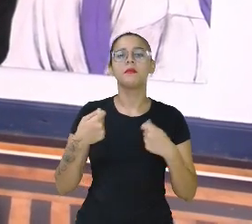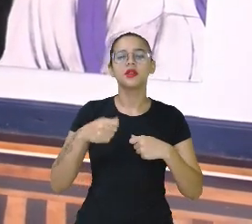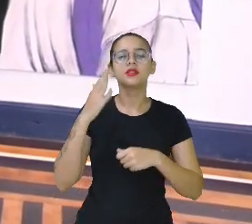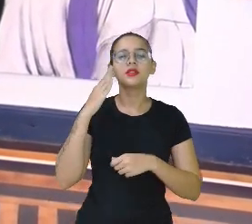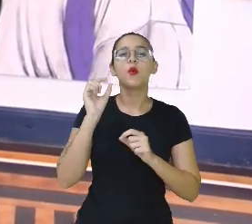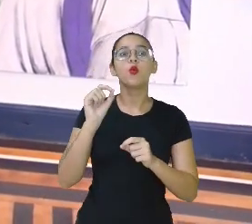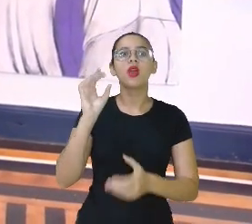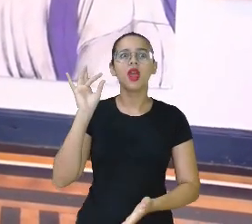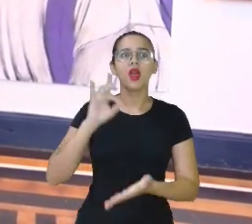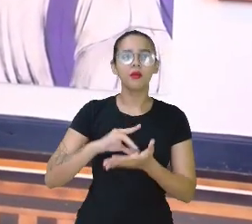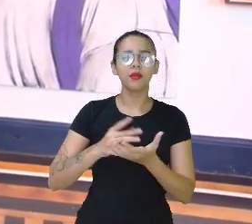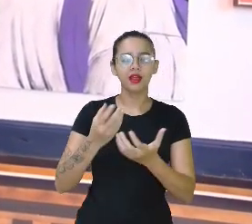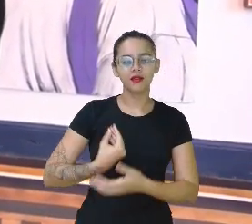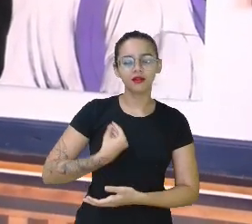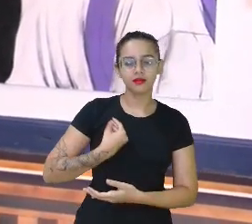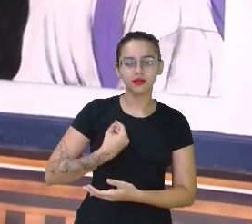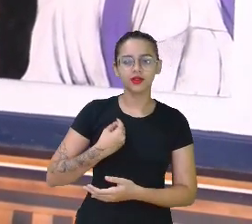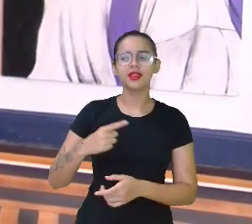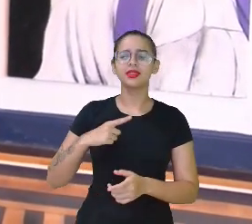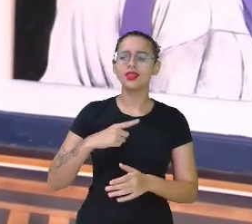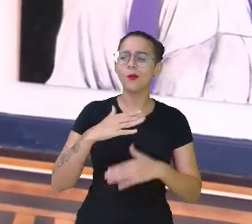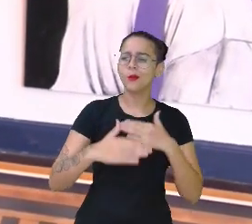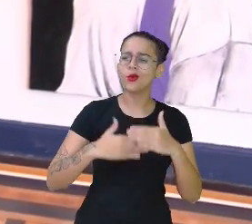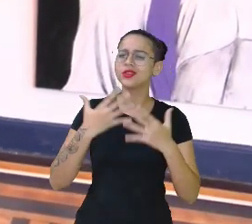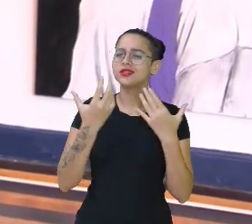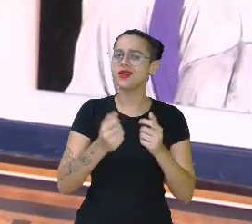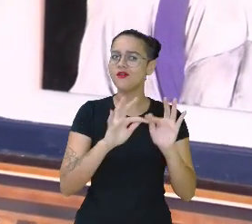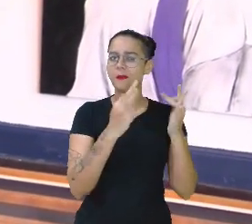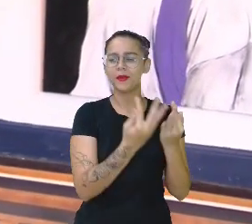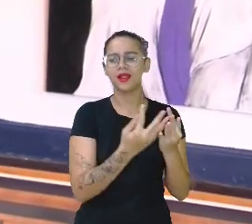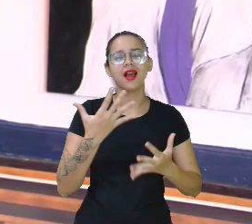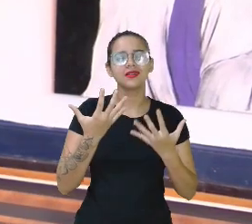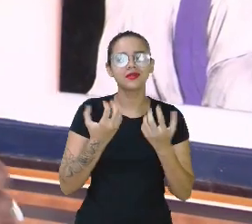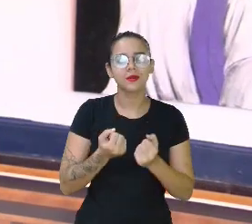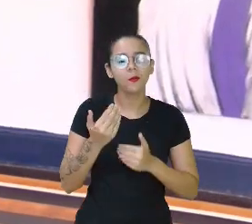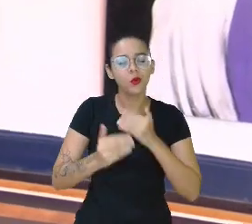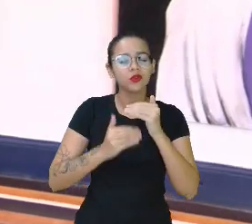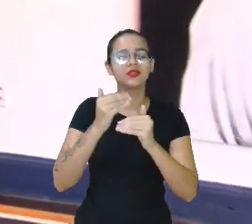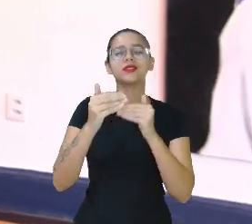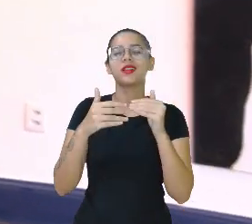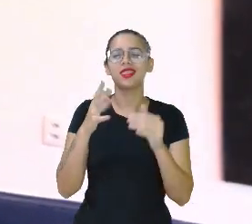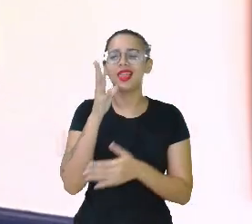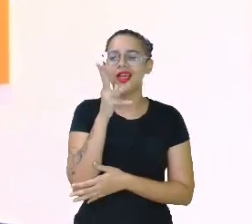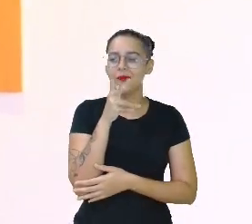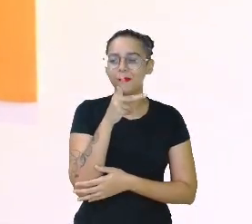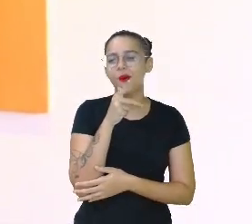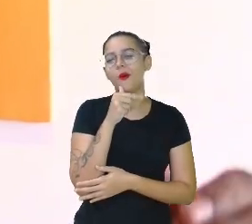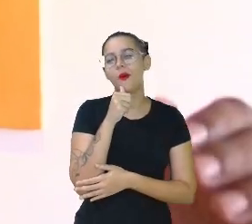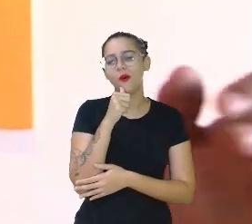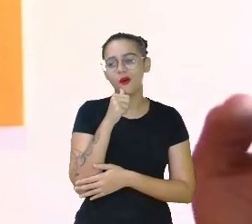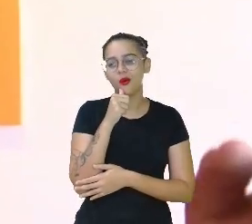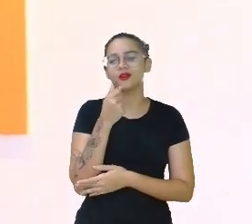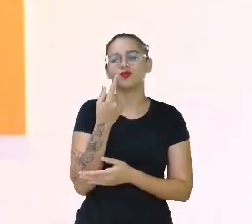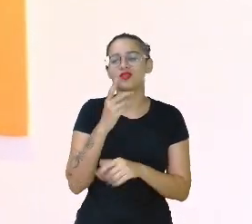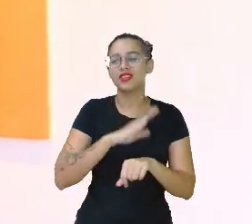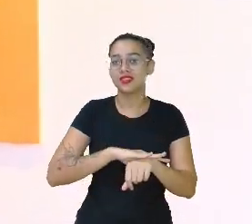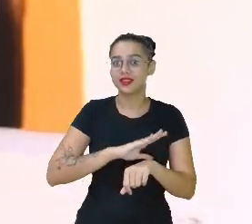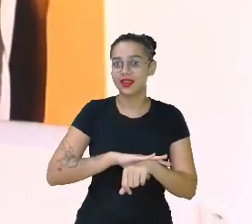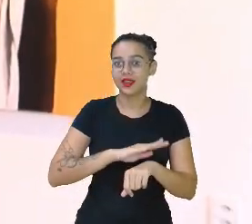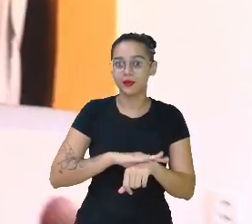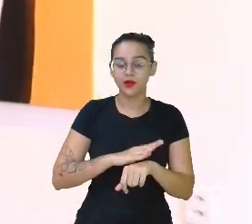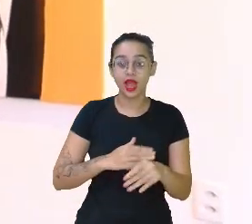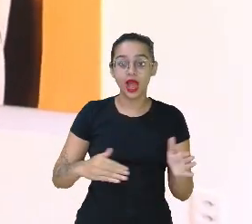você quer. E ter o processo de aceitação da sua família também, isso demora um certo tempo,